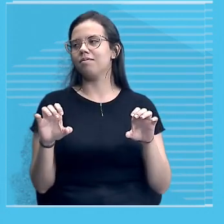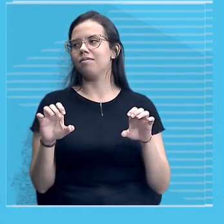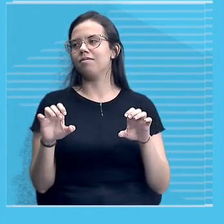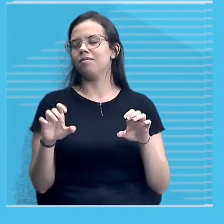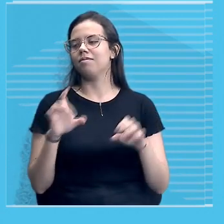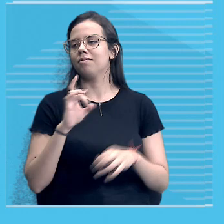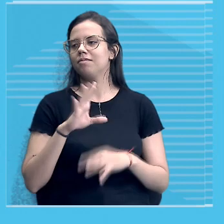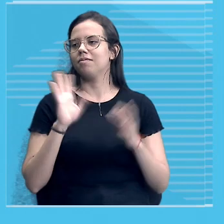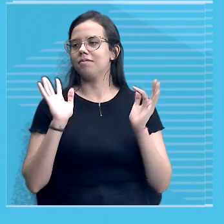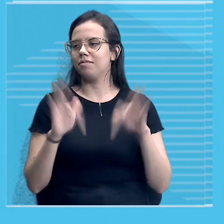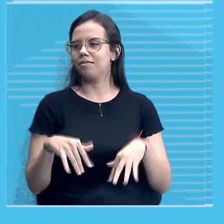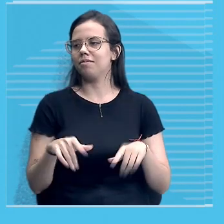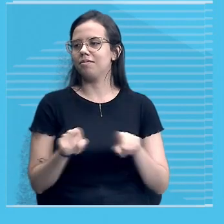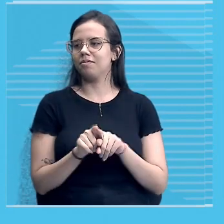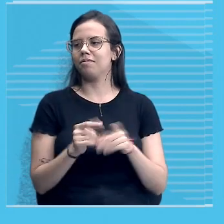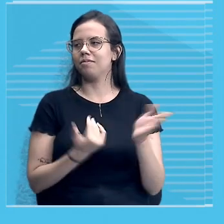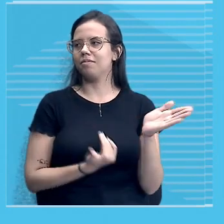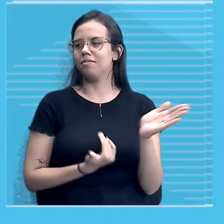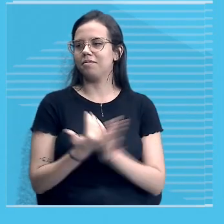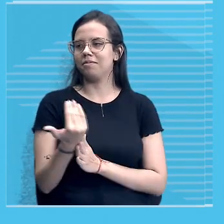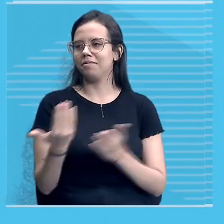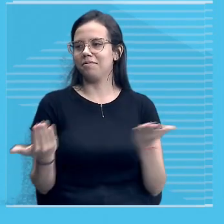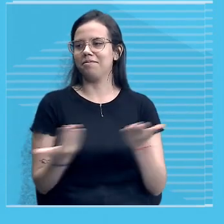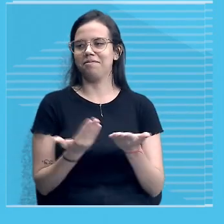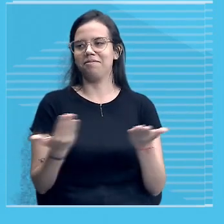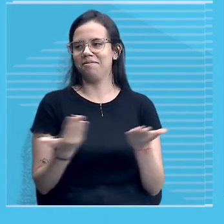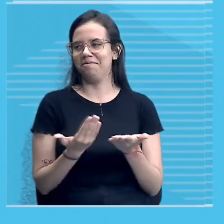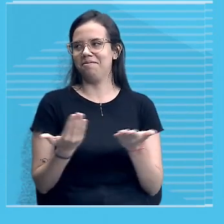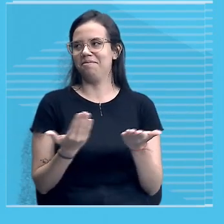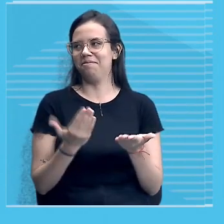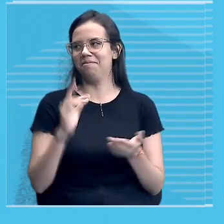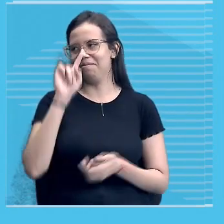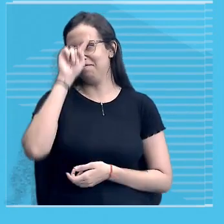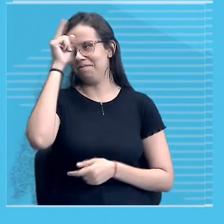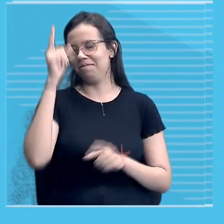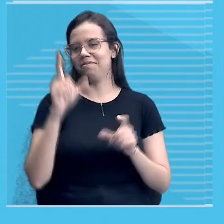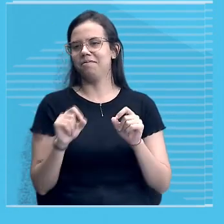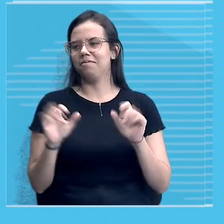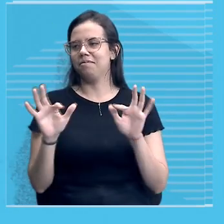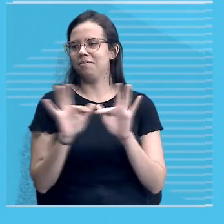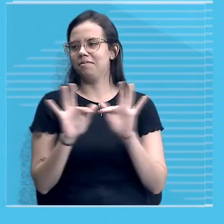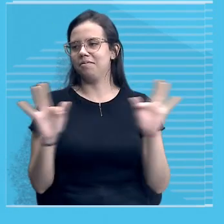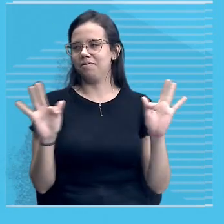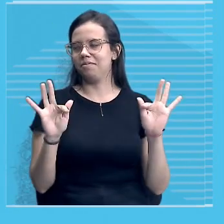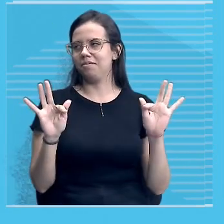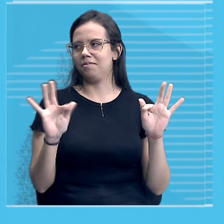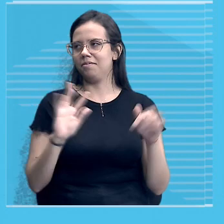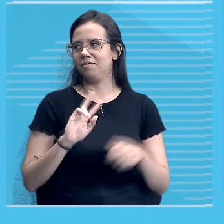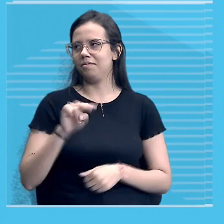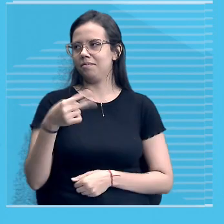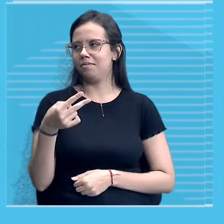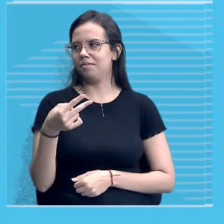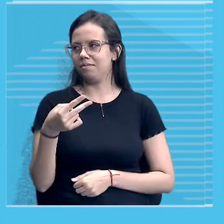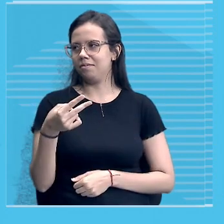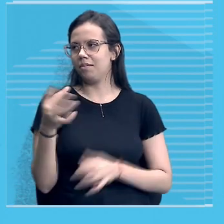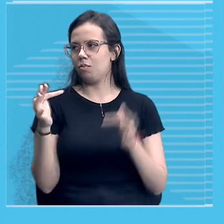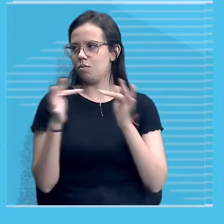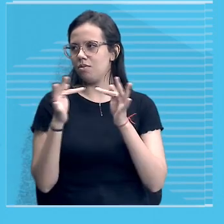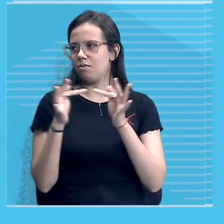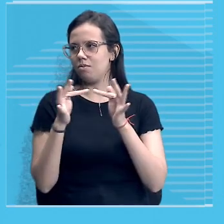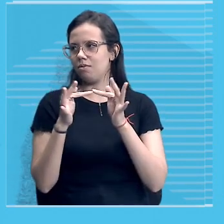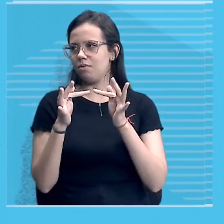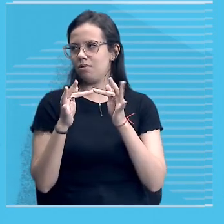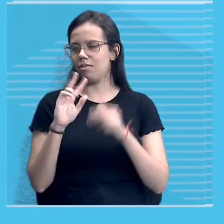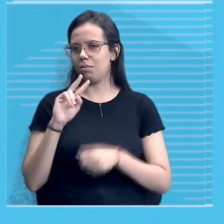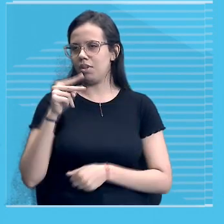finalizar e começar a ideia de função exponencial né que a gente tem começa hoje